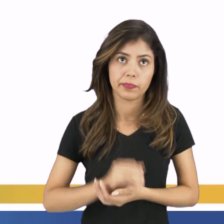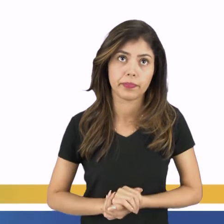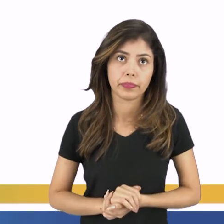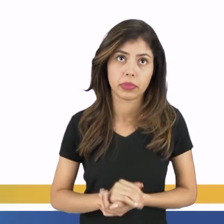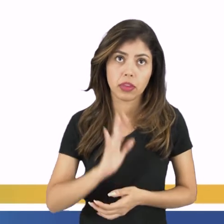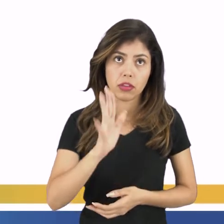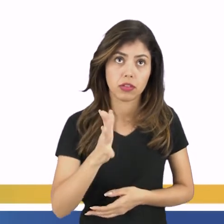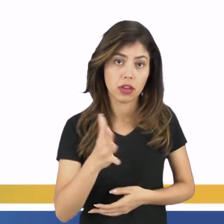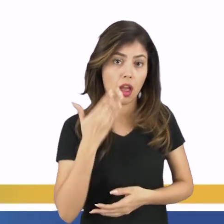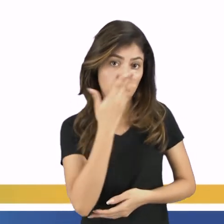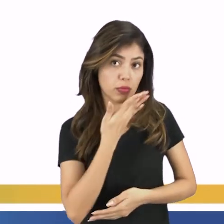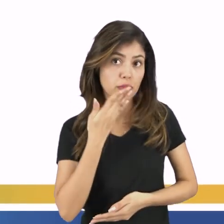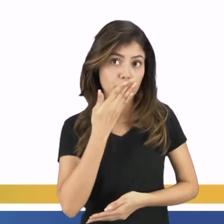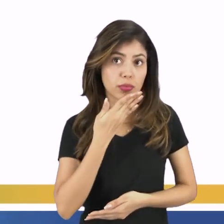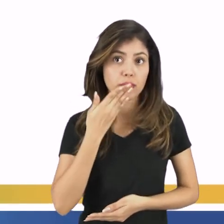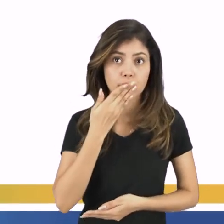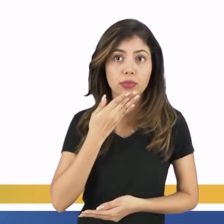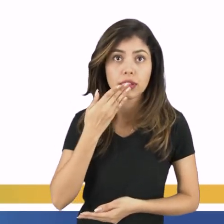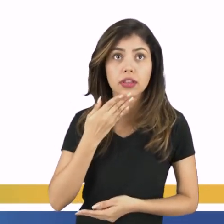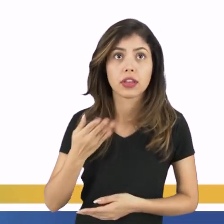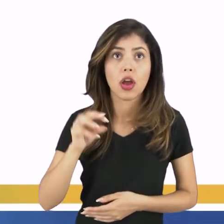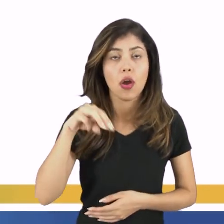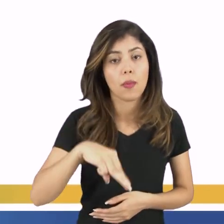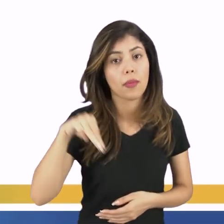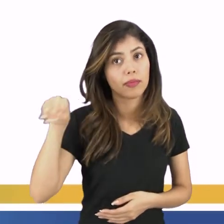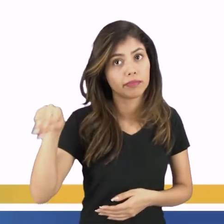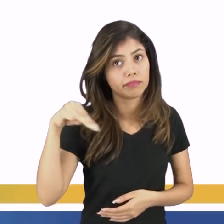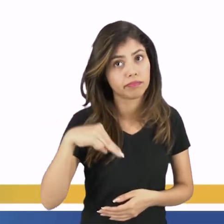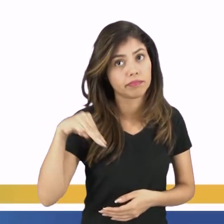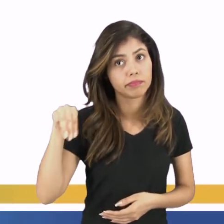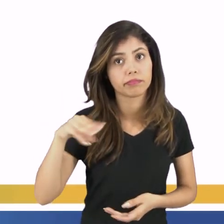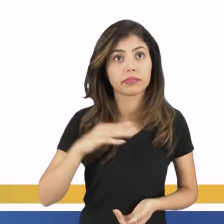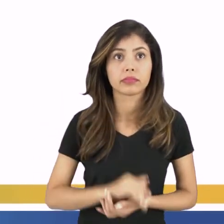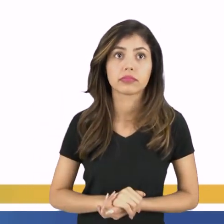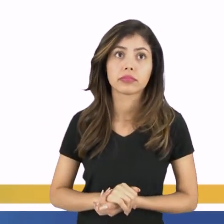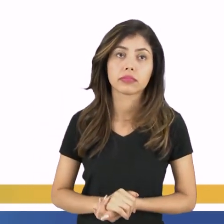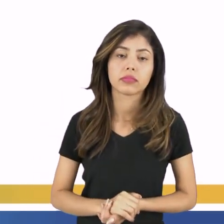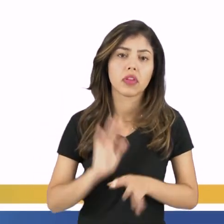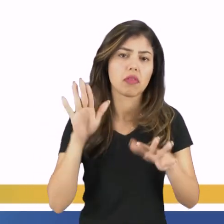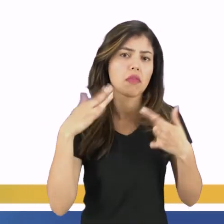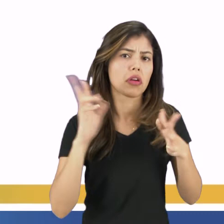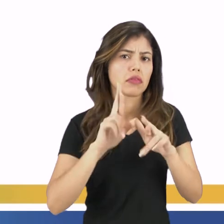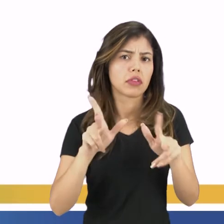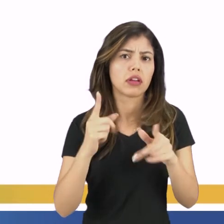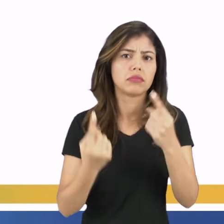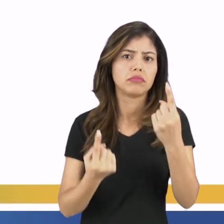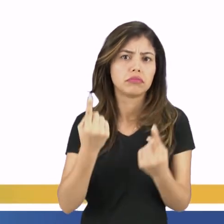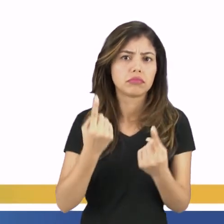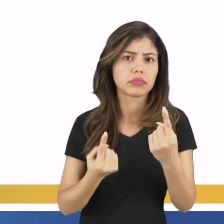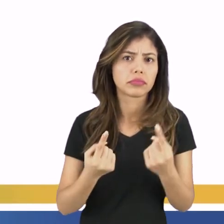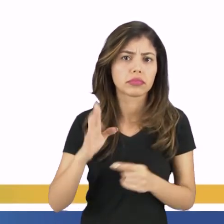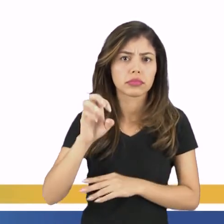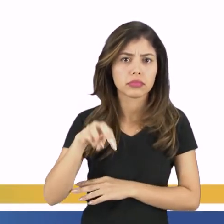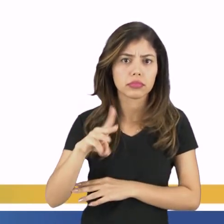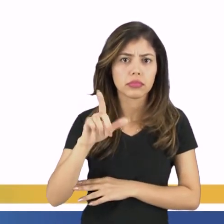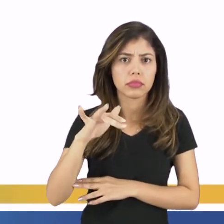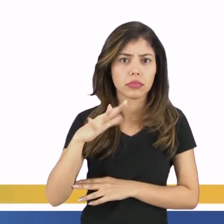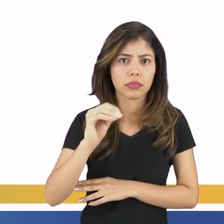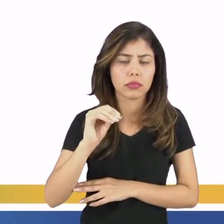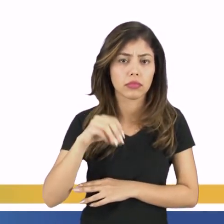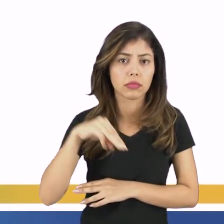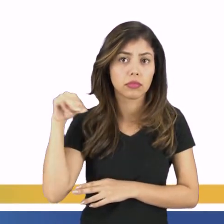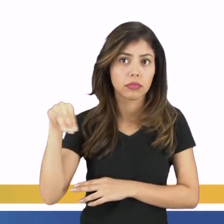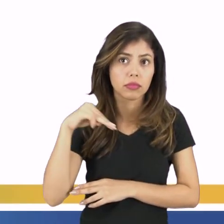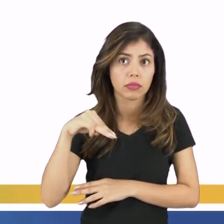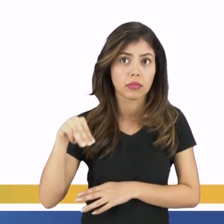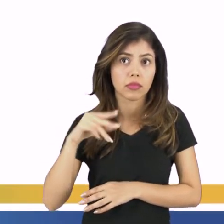uma substância molecular. Então, qual é a diferença de uma substância iônica para uma substância molecular? Toda